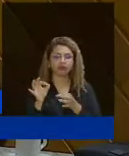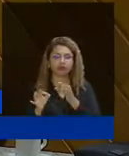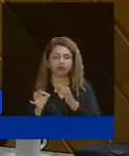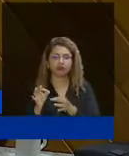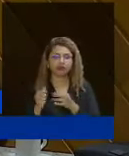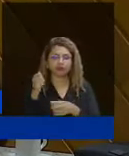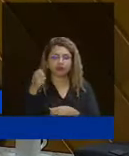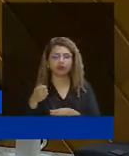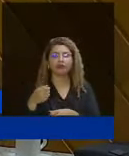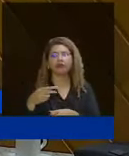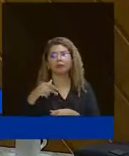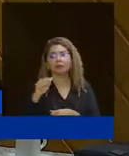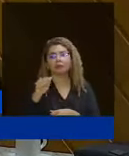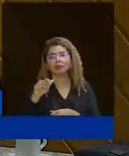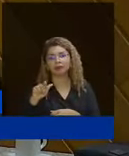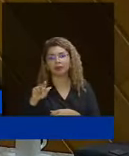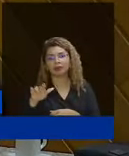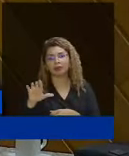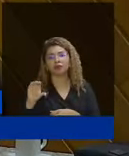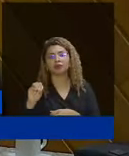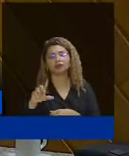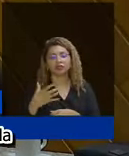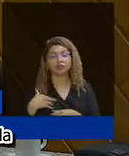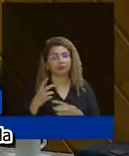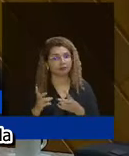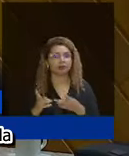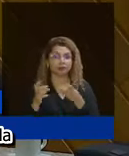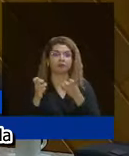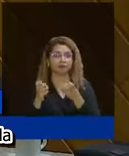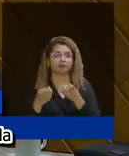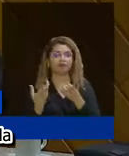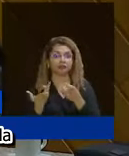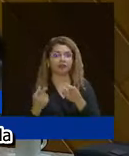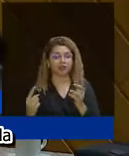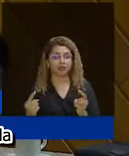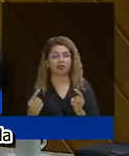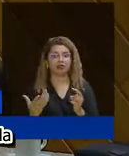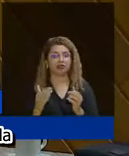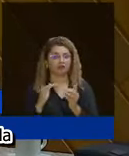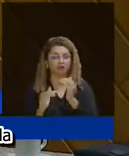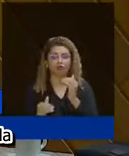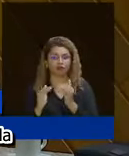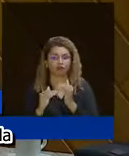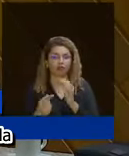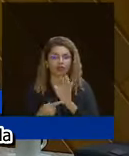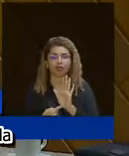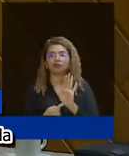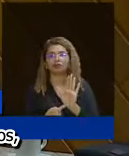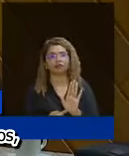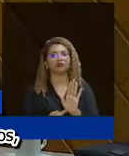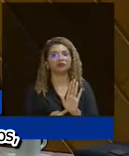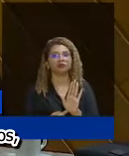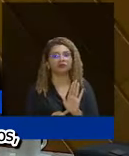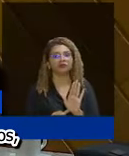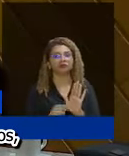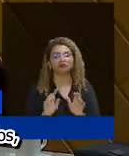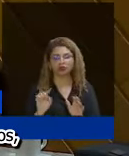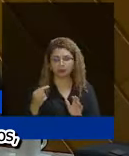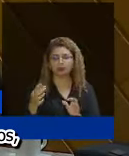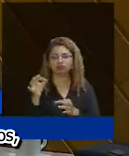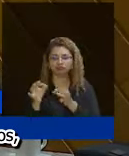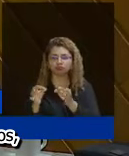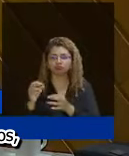Madeira, ele teve essa percepção, tanto é que divergiu, e logo em seguida a doutora Paula e o doutor Rivaldo.